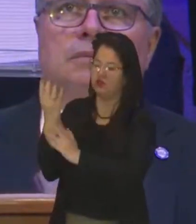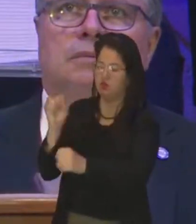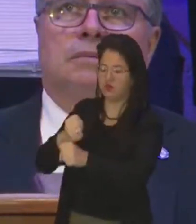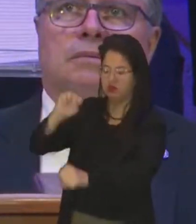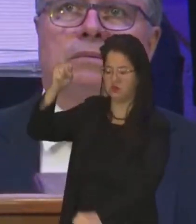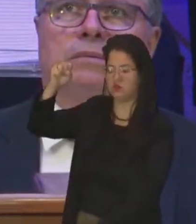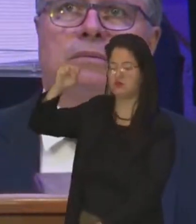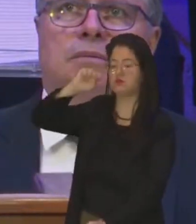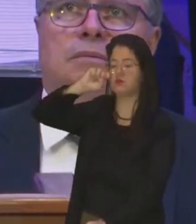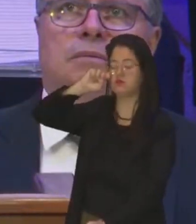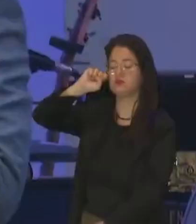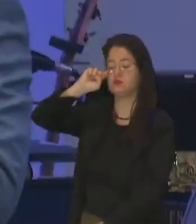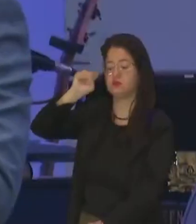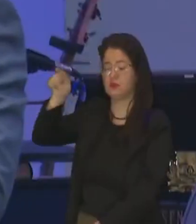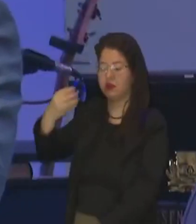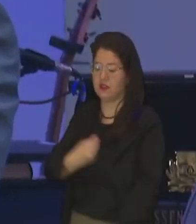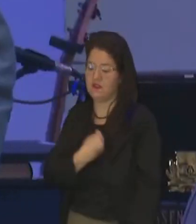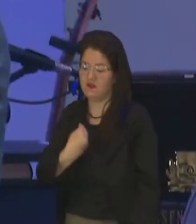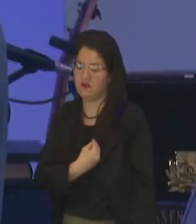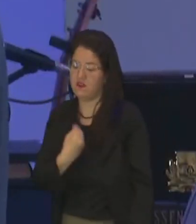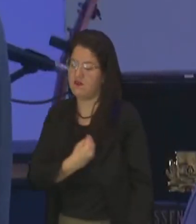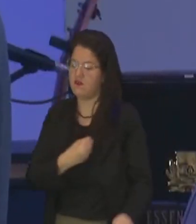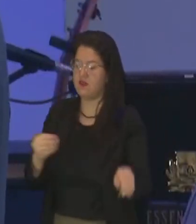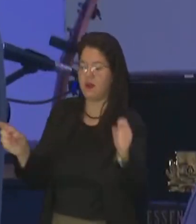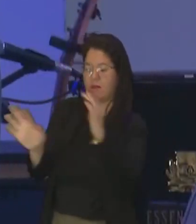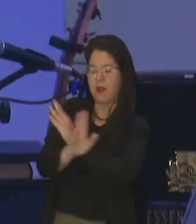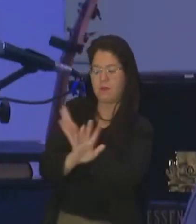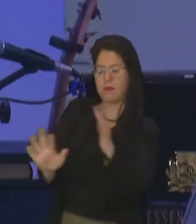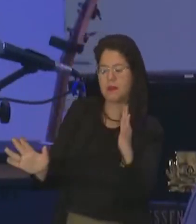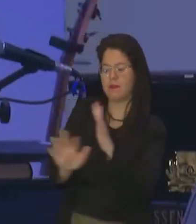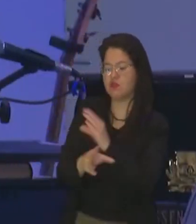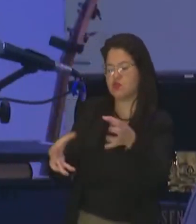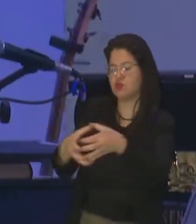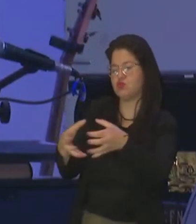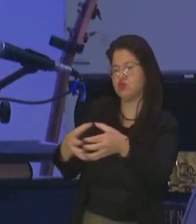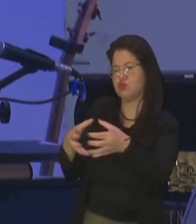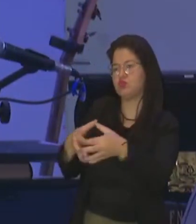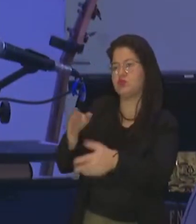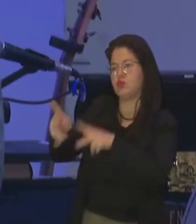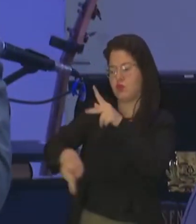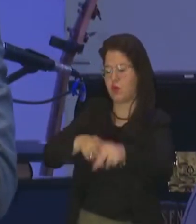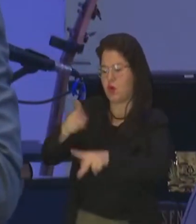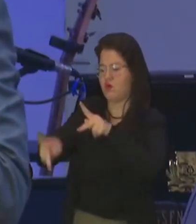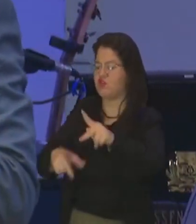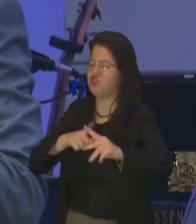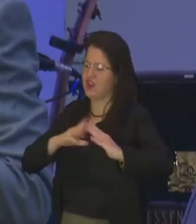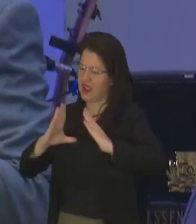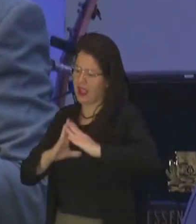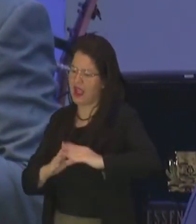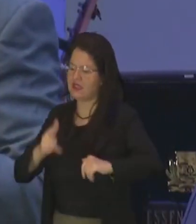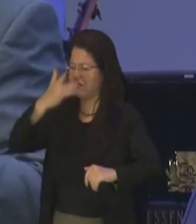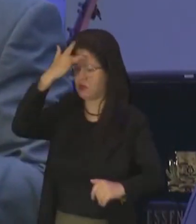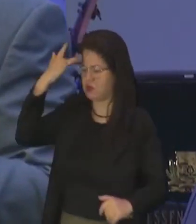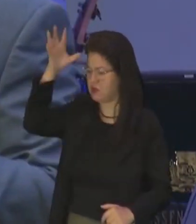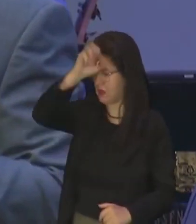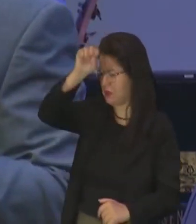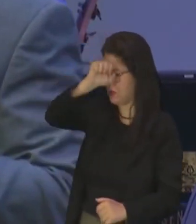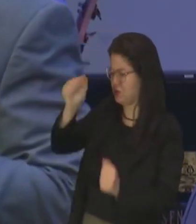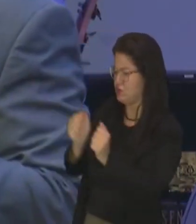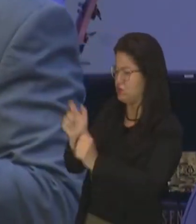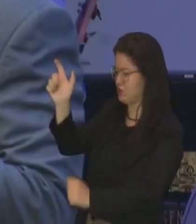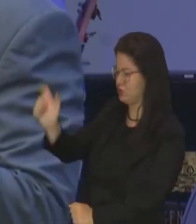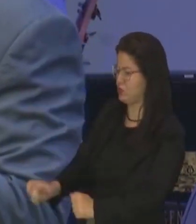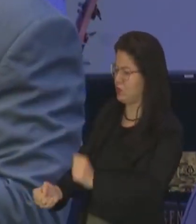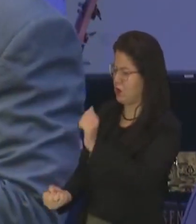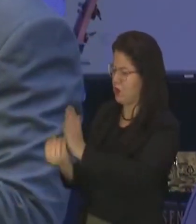ele vivia no meio do povo, ele tinha até casa numa aldeia, e era tudo muito bom, as pessoas aprendiam muito com ele,